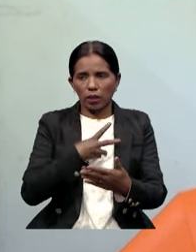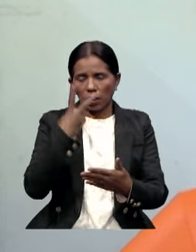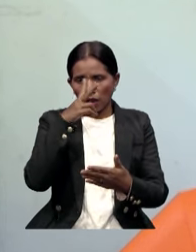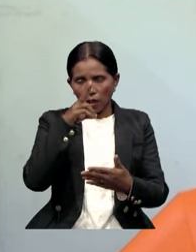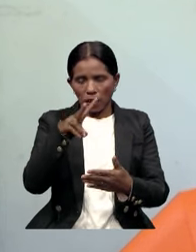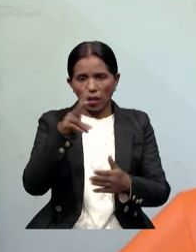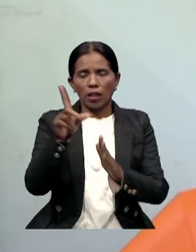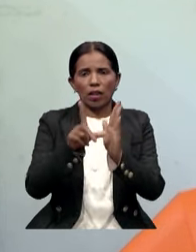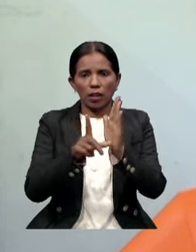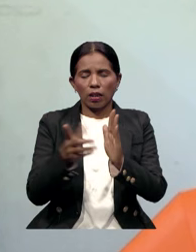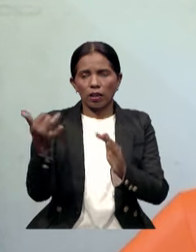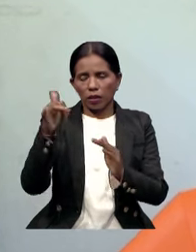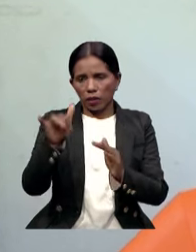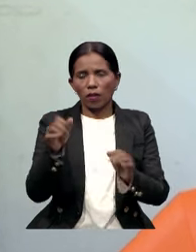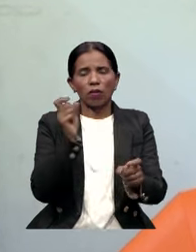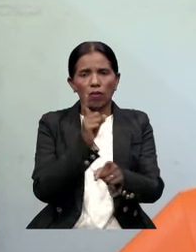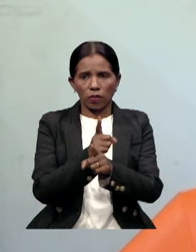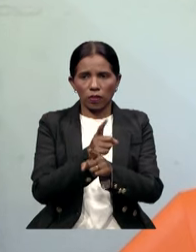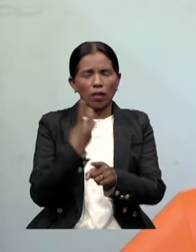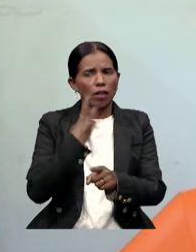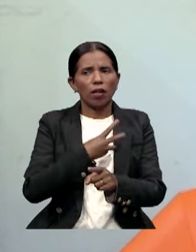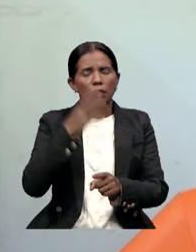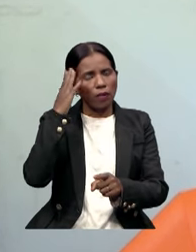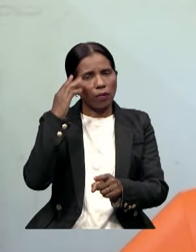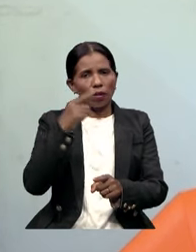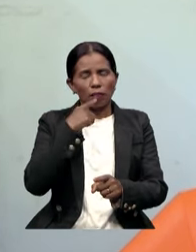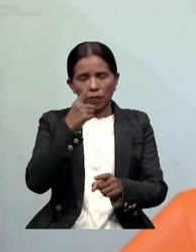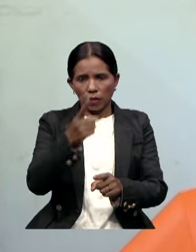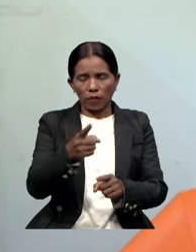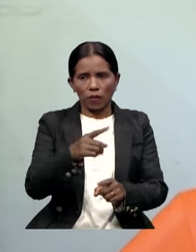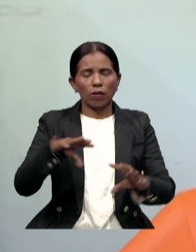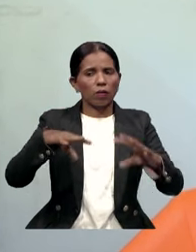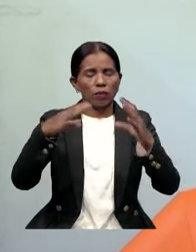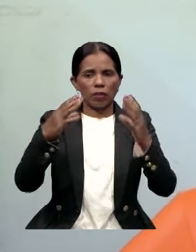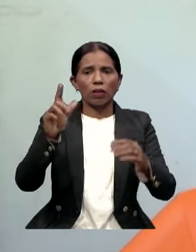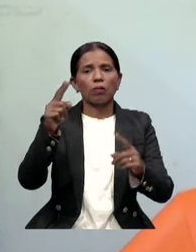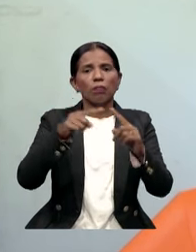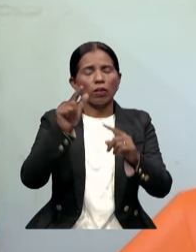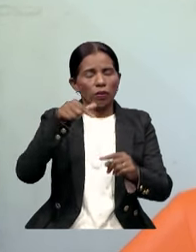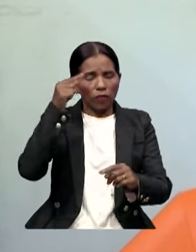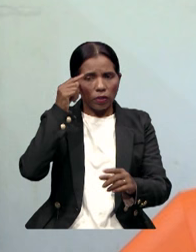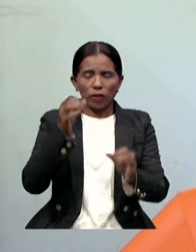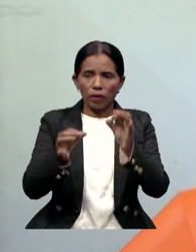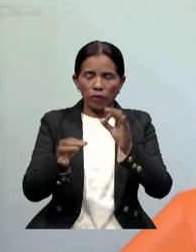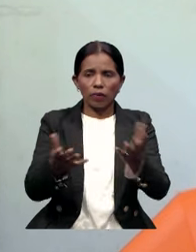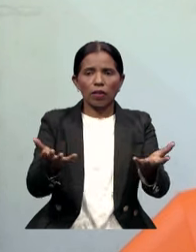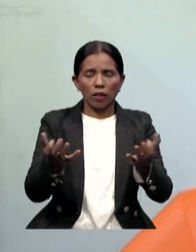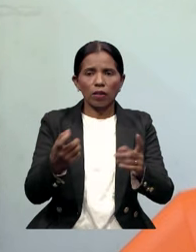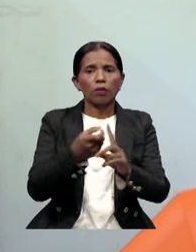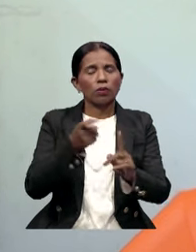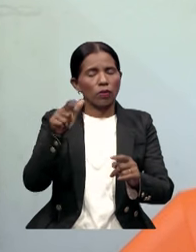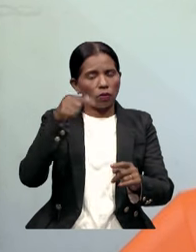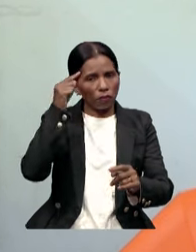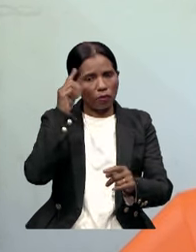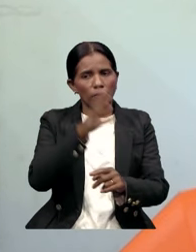social sira ho realidade ita niana tau mi anuin amin sugestão ba komisão ba governo kare ke inisiativa ne si governo ka o